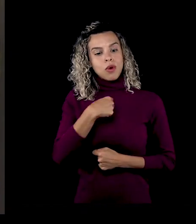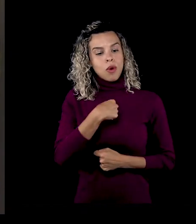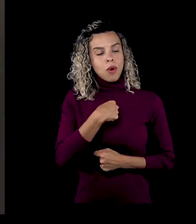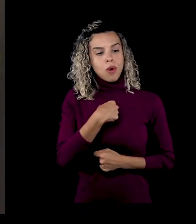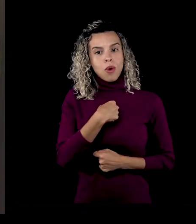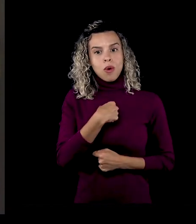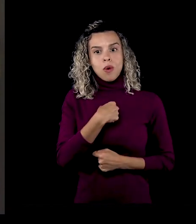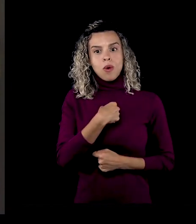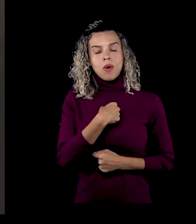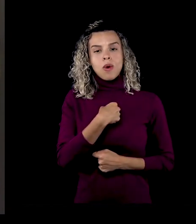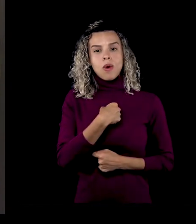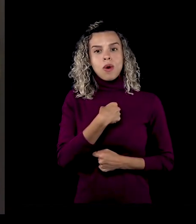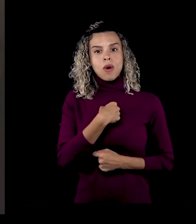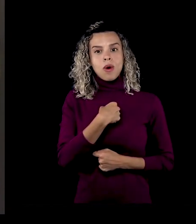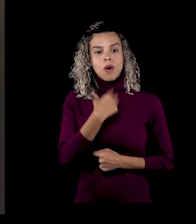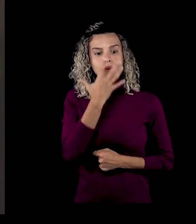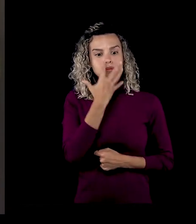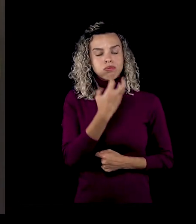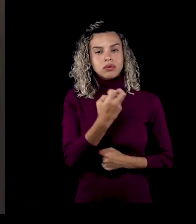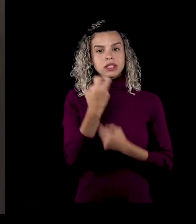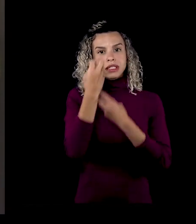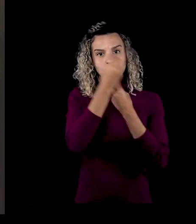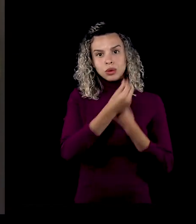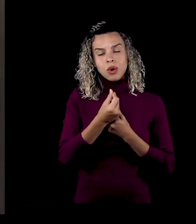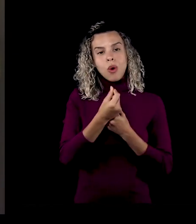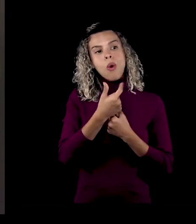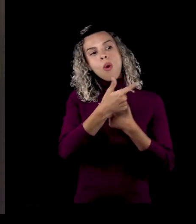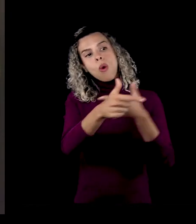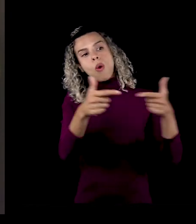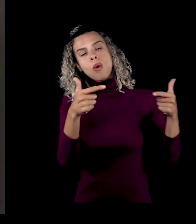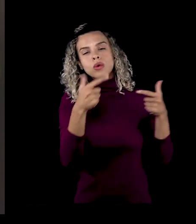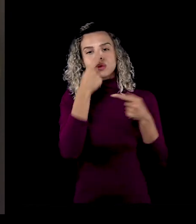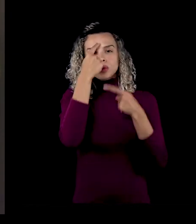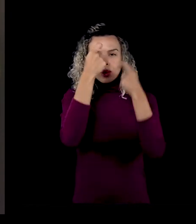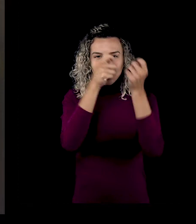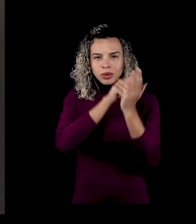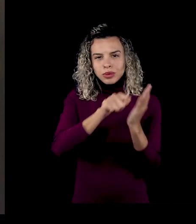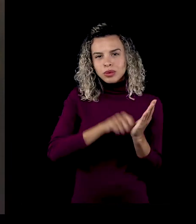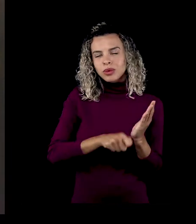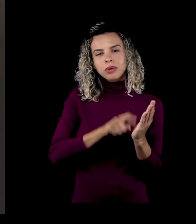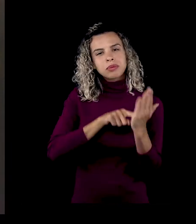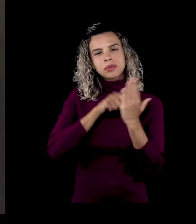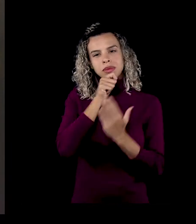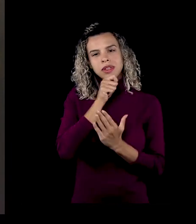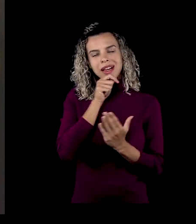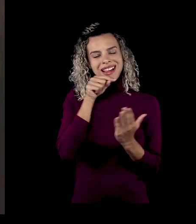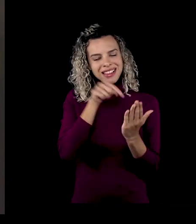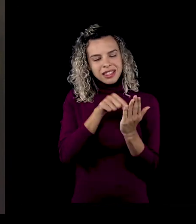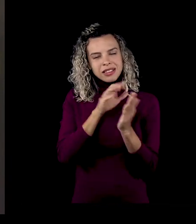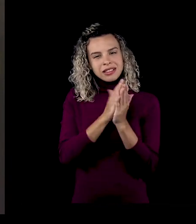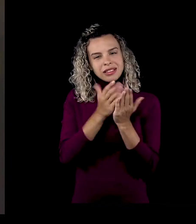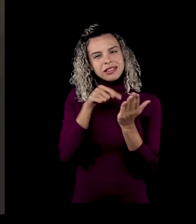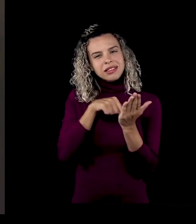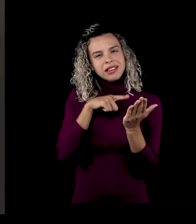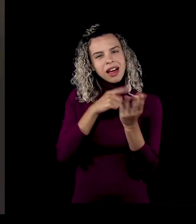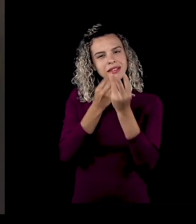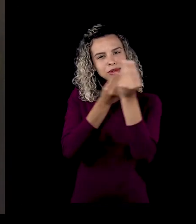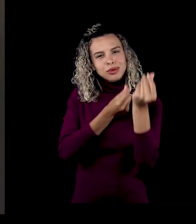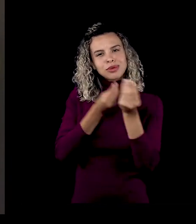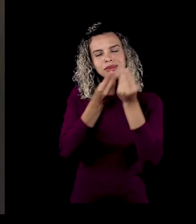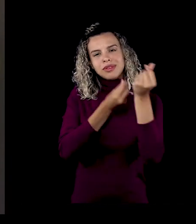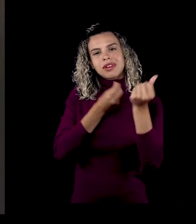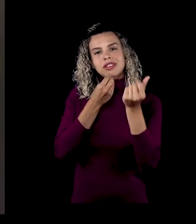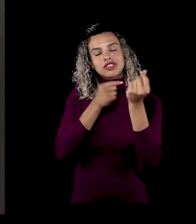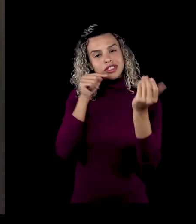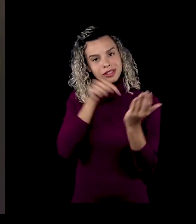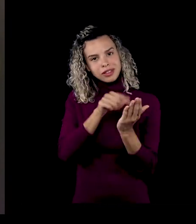pulsação sexuada que outros autores não me mostravam. Então foi o toque ali da sexualidade, a